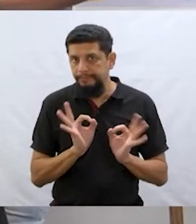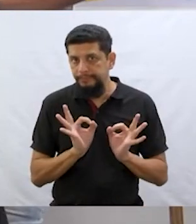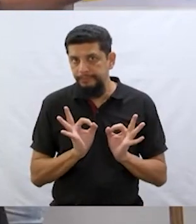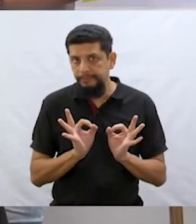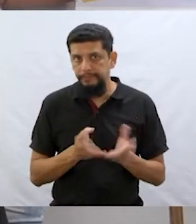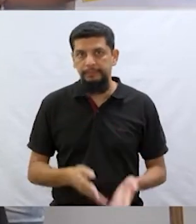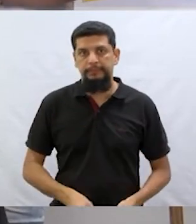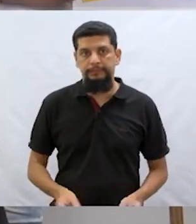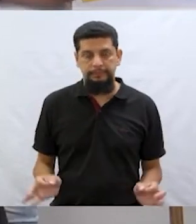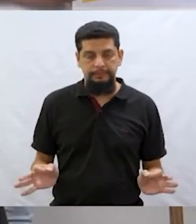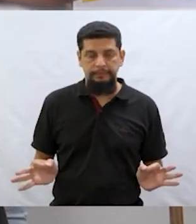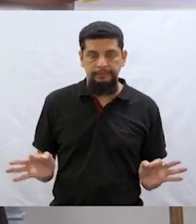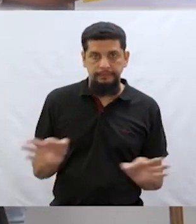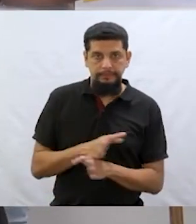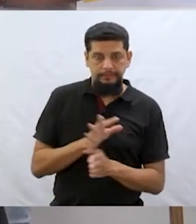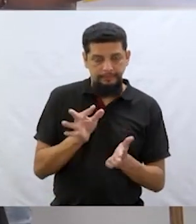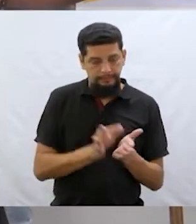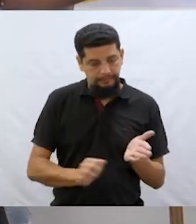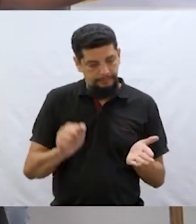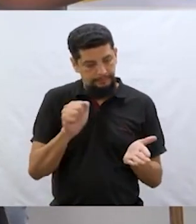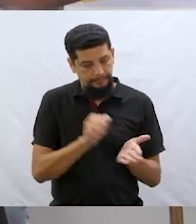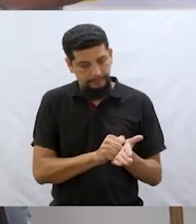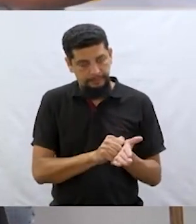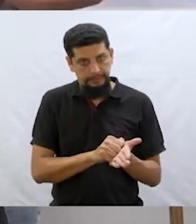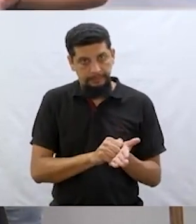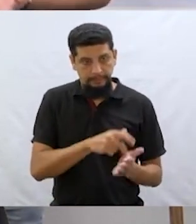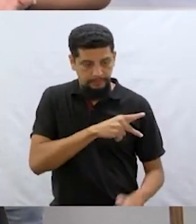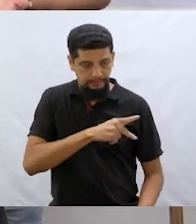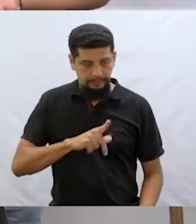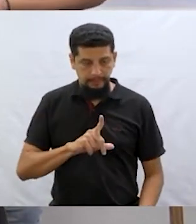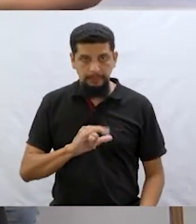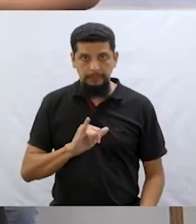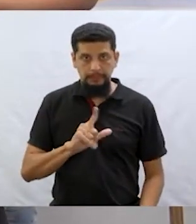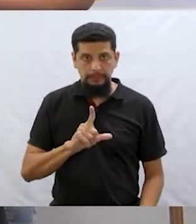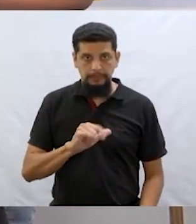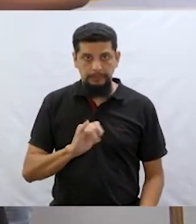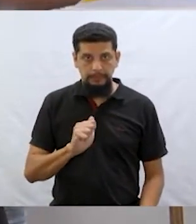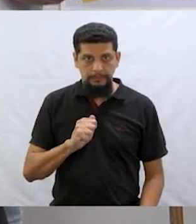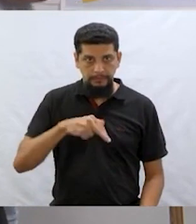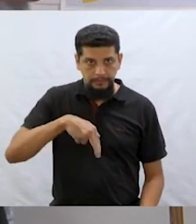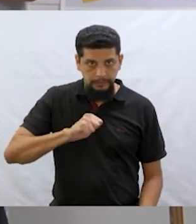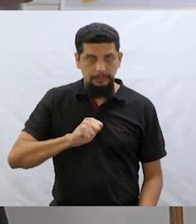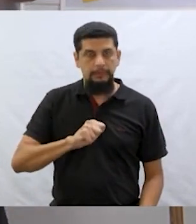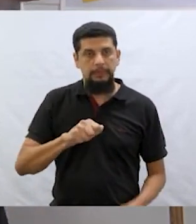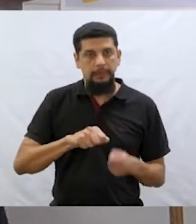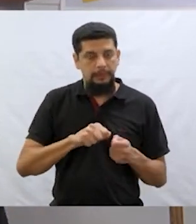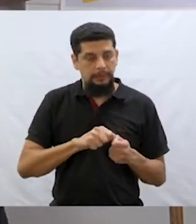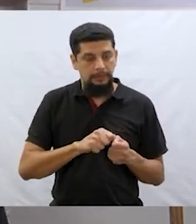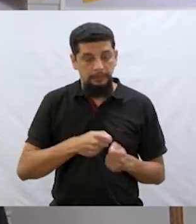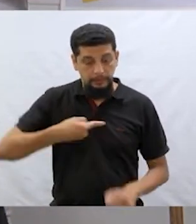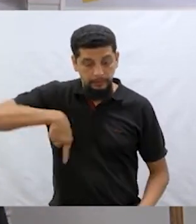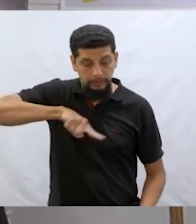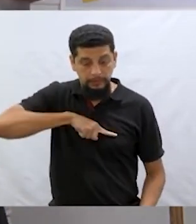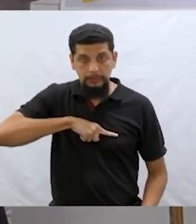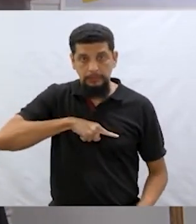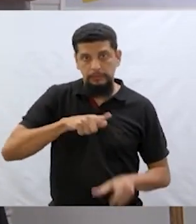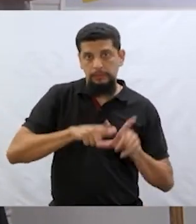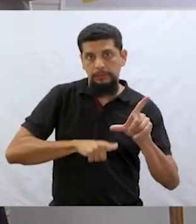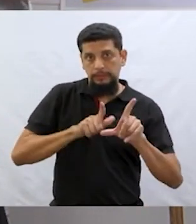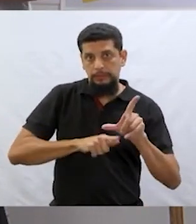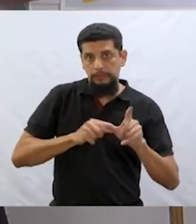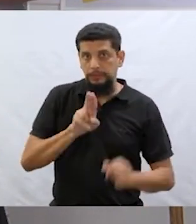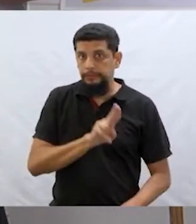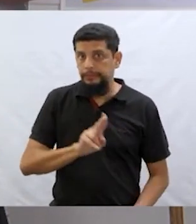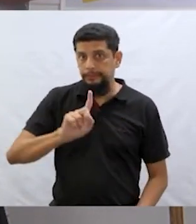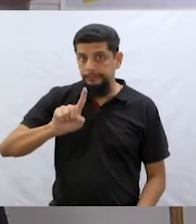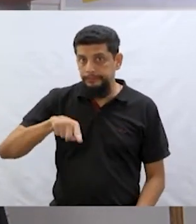Isso aí. Vamos terminando o nosso registro. A professora Liliane também está fazendo as nossas letras aqui para guardar e